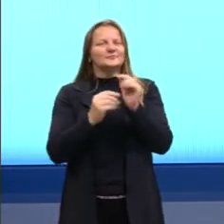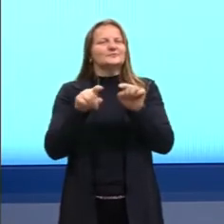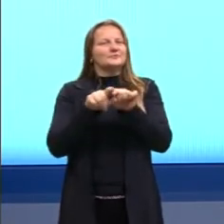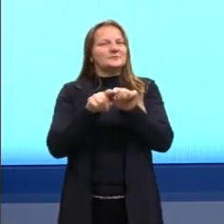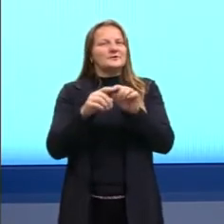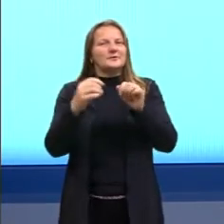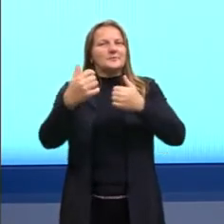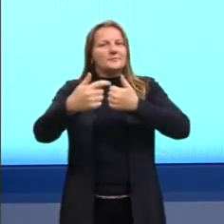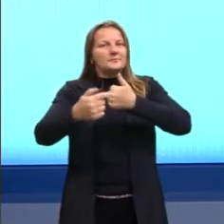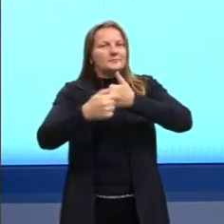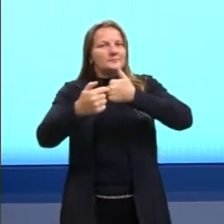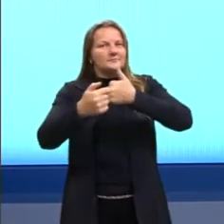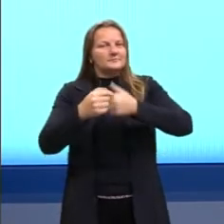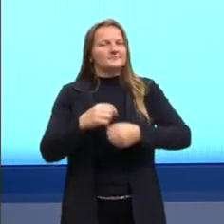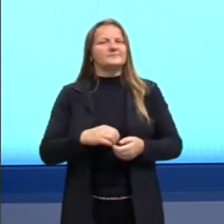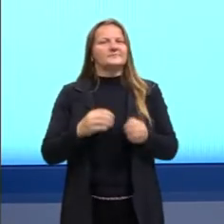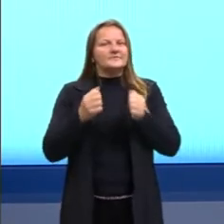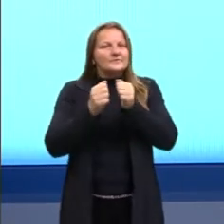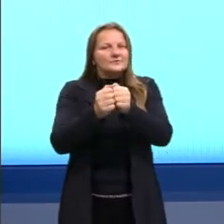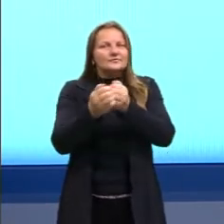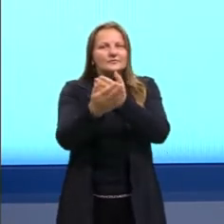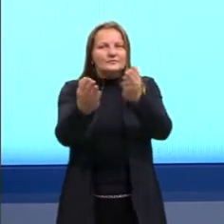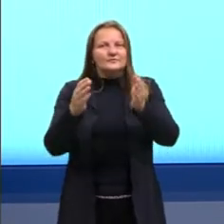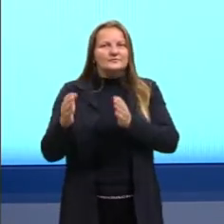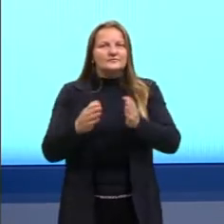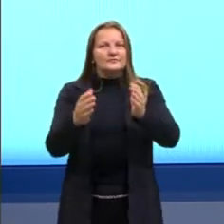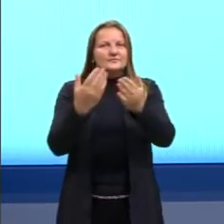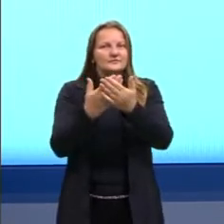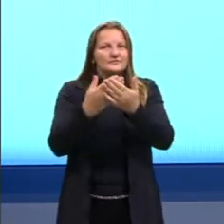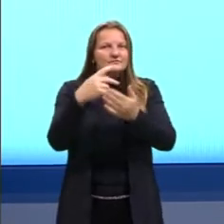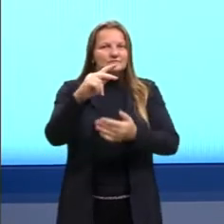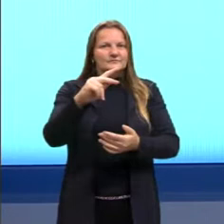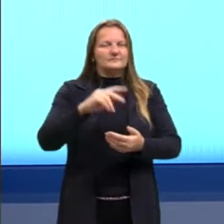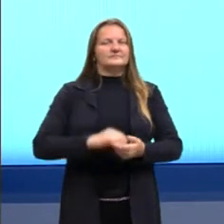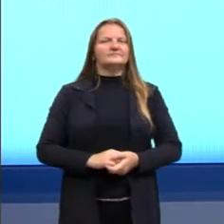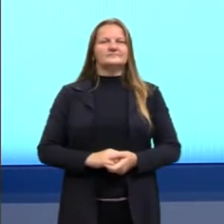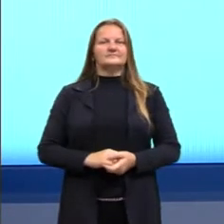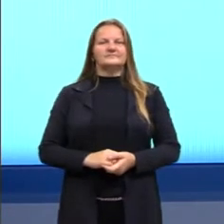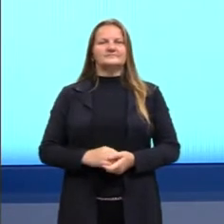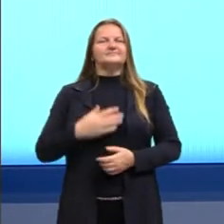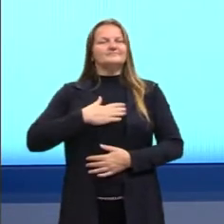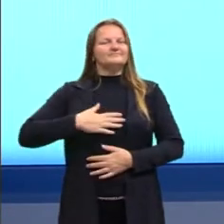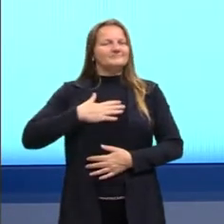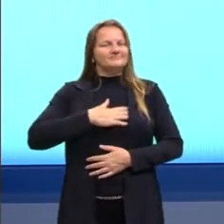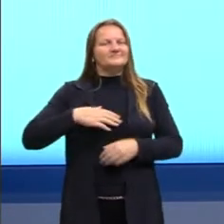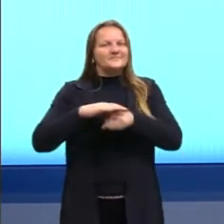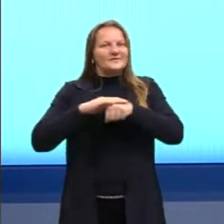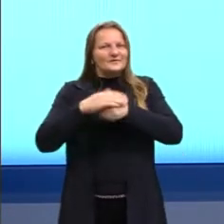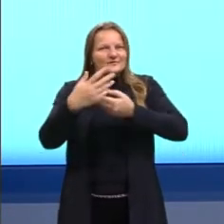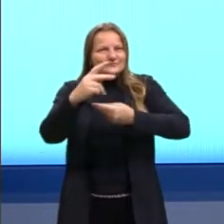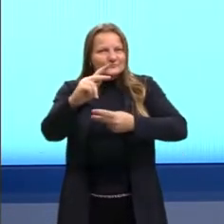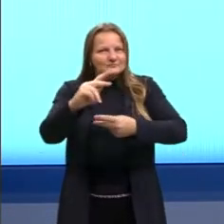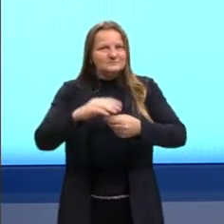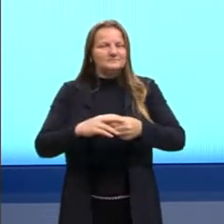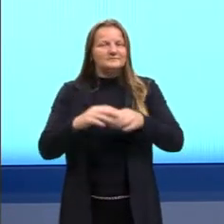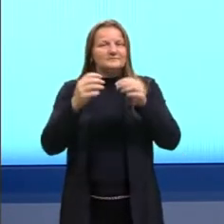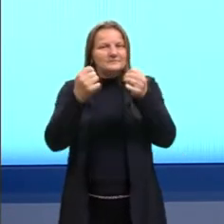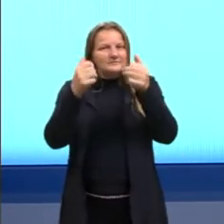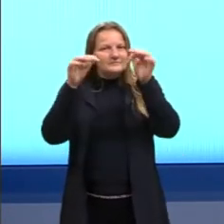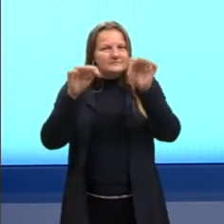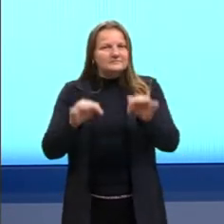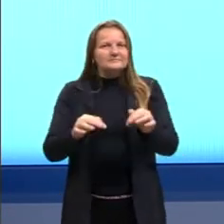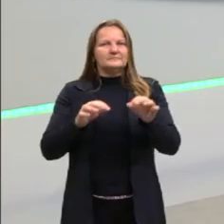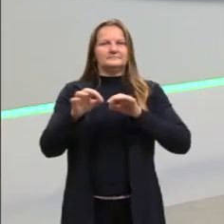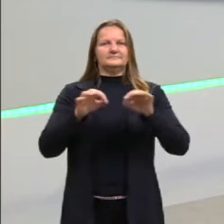marcar nos stories para eu acompanhar aí a trajetória de estudo de vocês. Vai ser um prazer conversar com vocês aí na finaleira desse